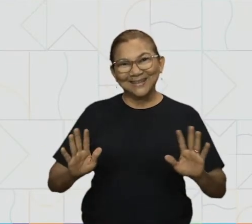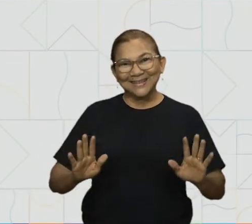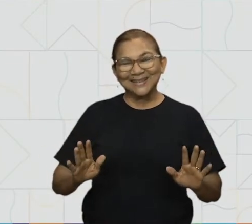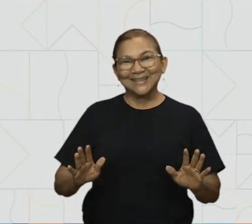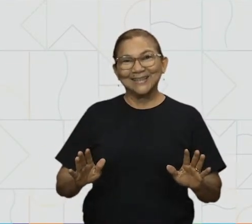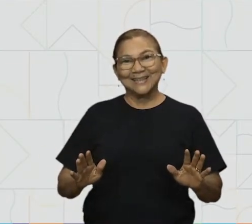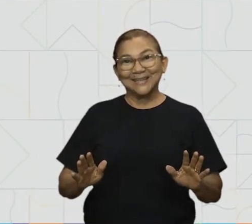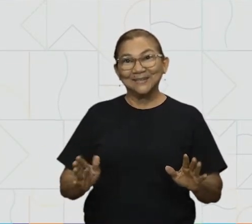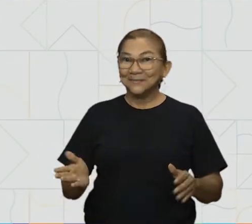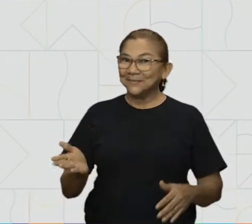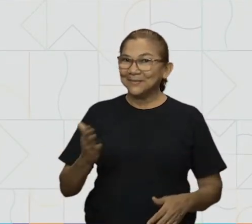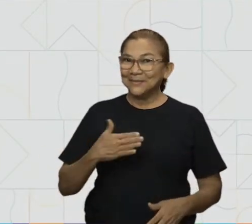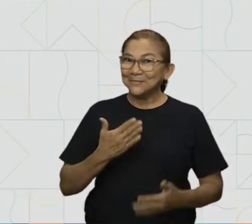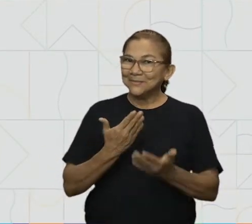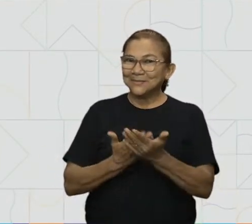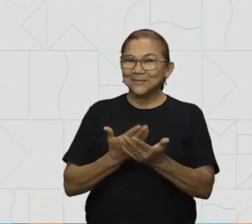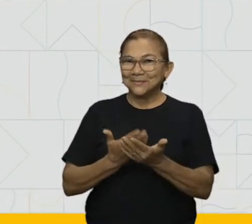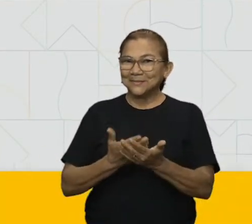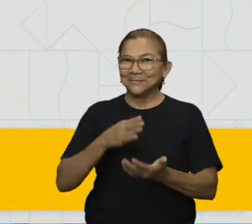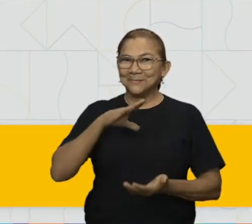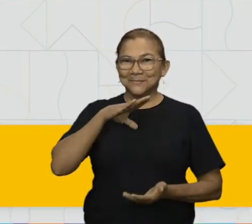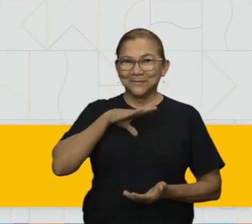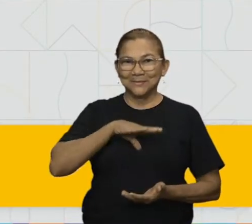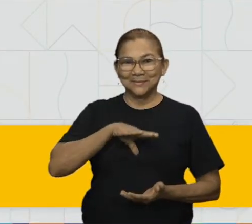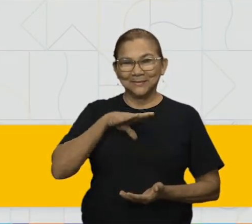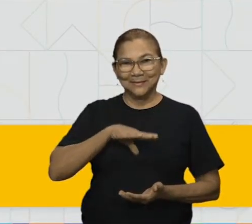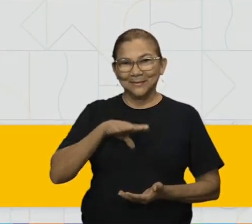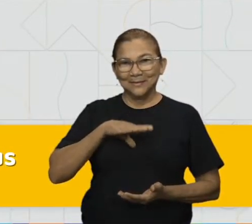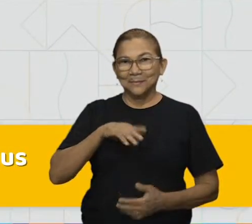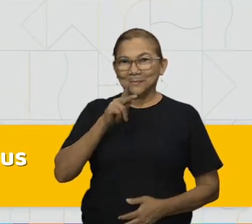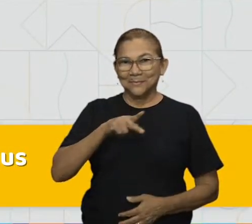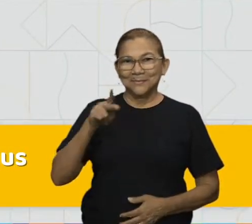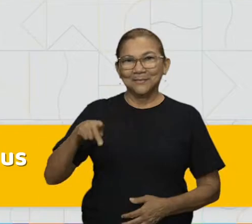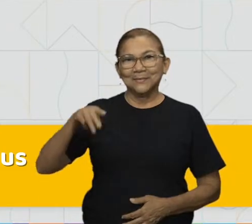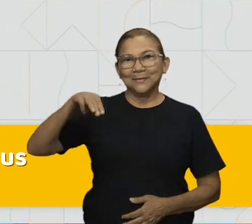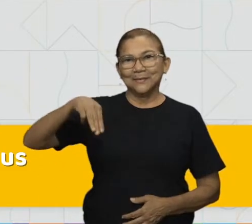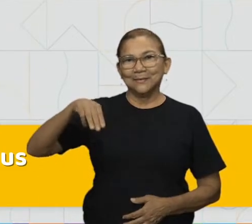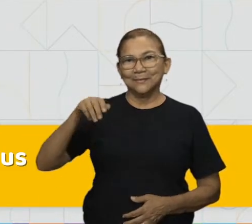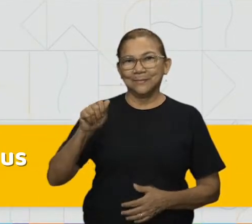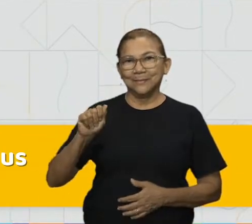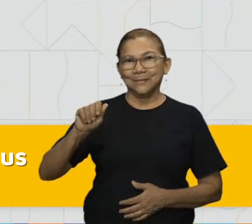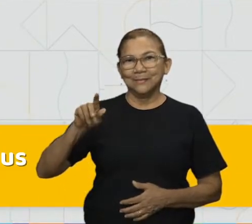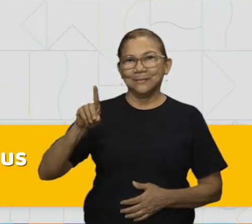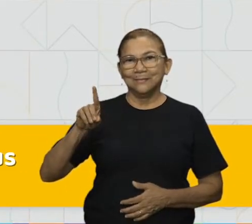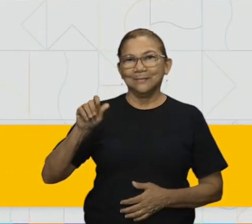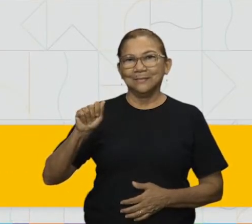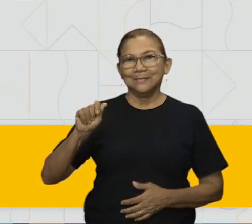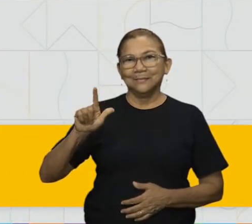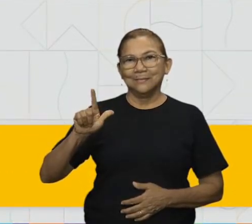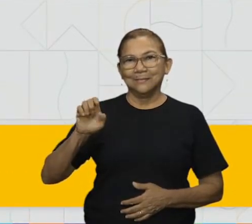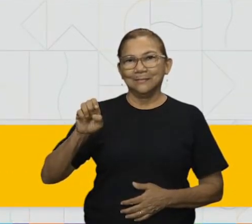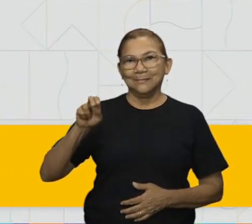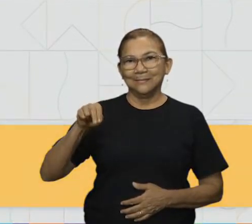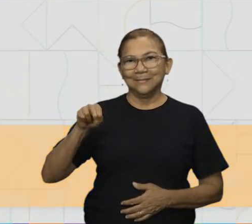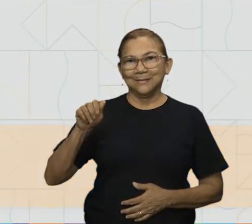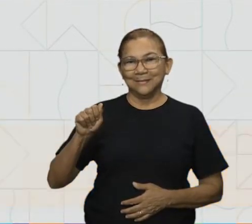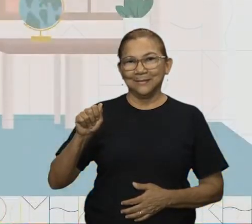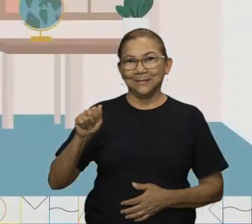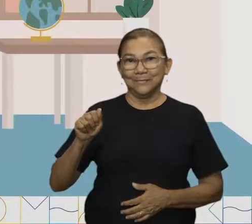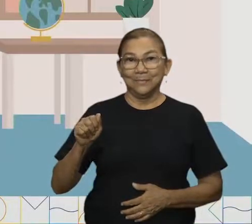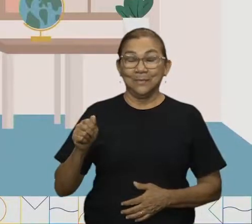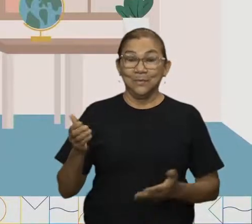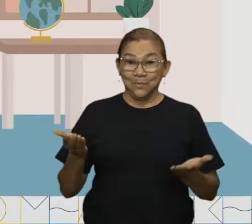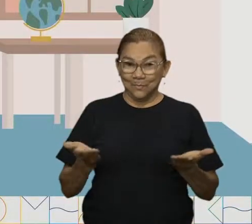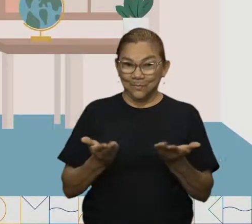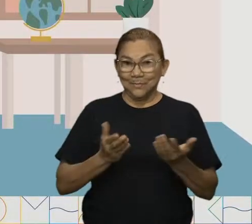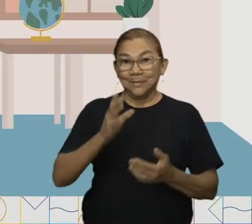Olá, vamos para mais uma aula de língua portuguesa do quarto ano. Sou professora Madalena e conto com vocês na aula de hoje. Vamos lá?